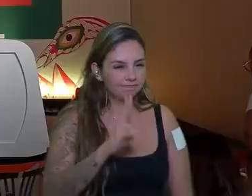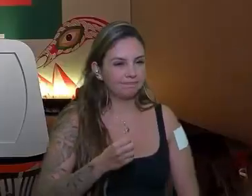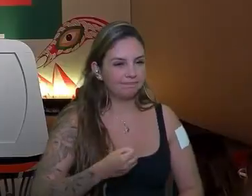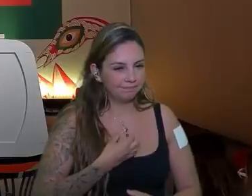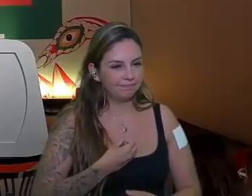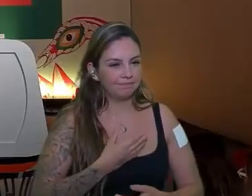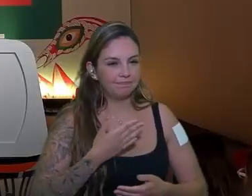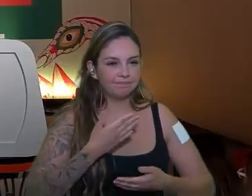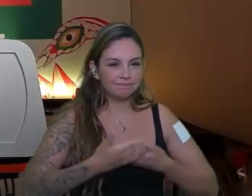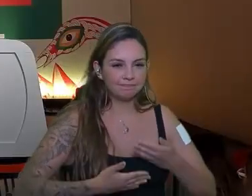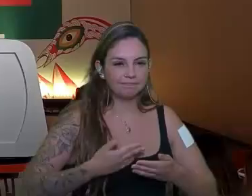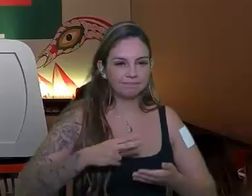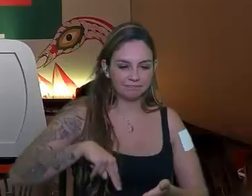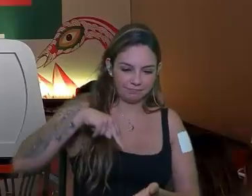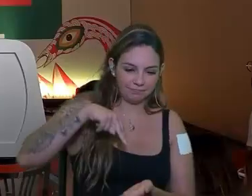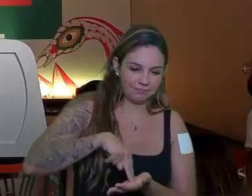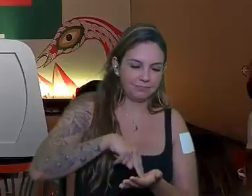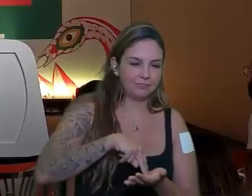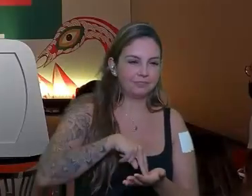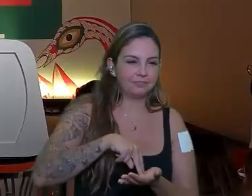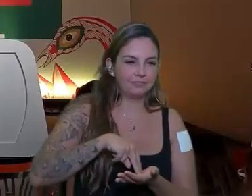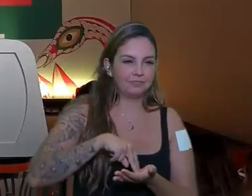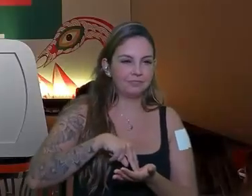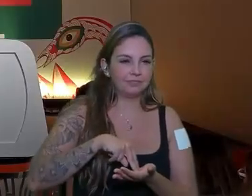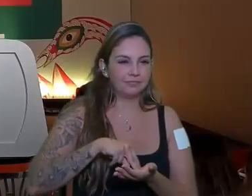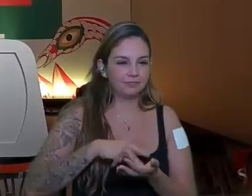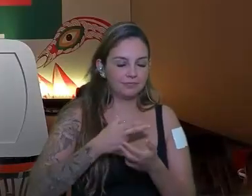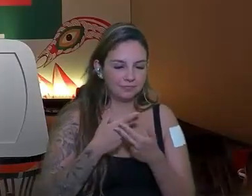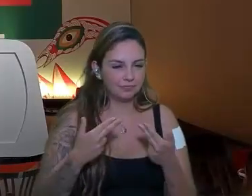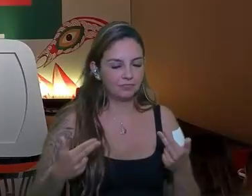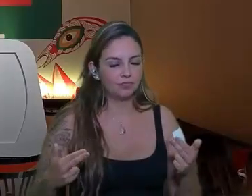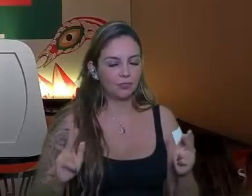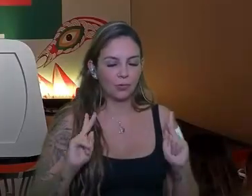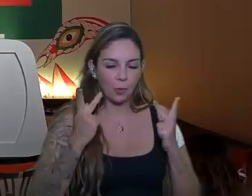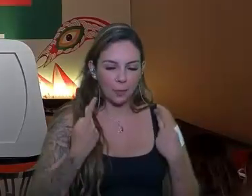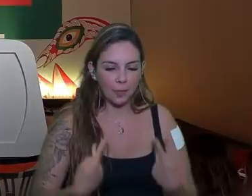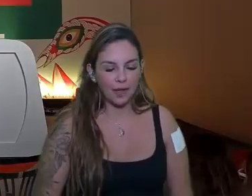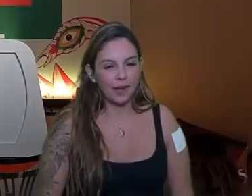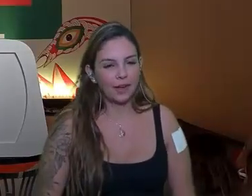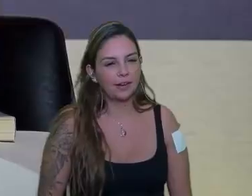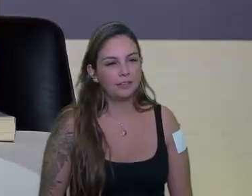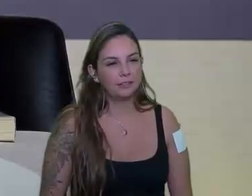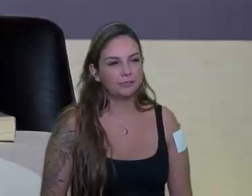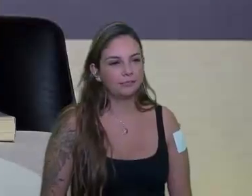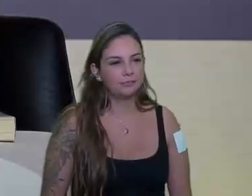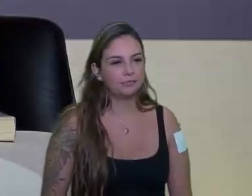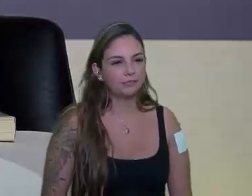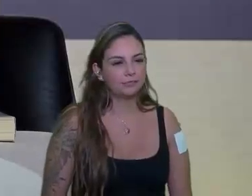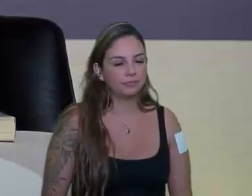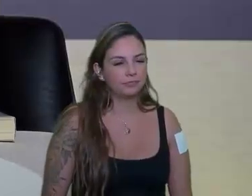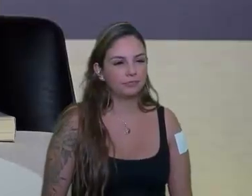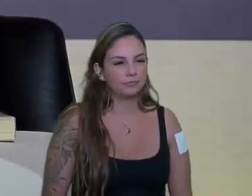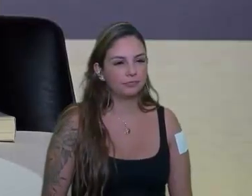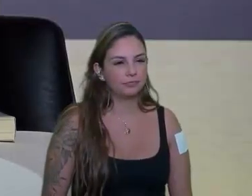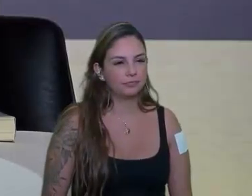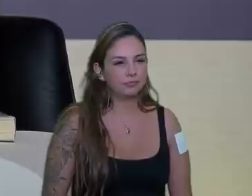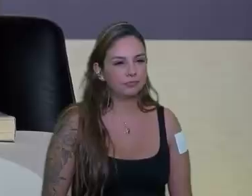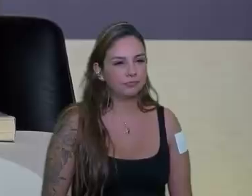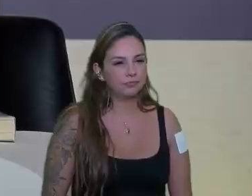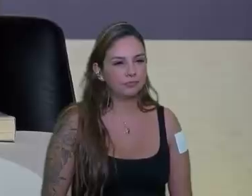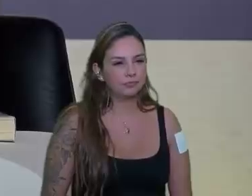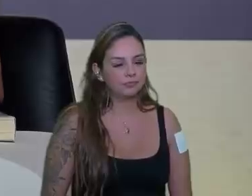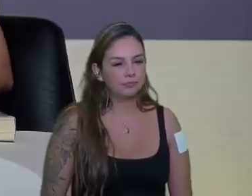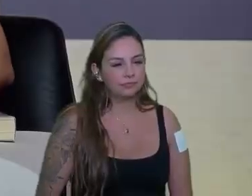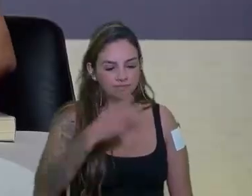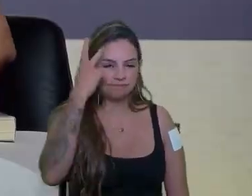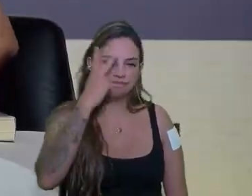engessada, colocada em cima de um pedestal, uma coisa sobre-humana, assim, sabe? E as pessoas ficam